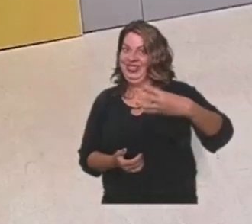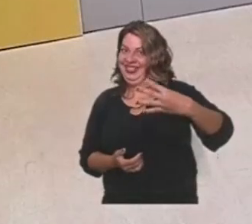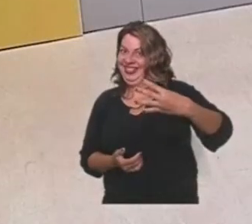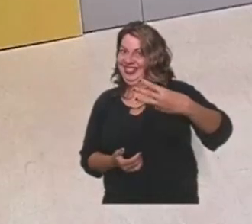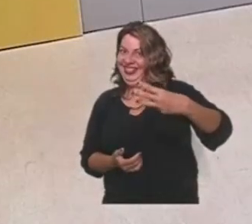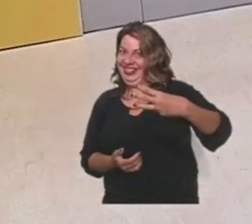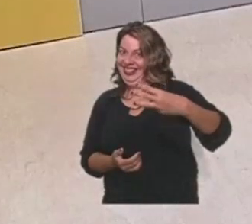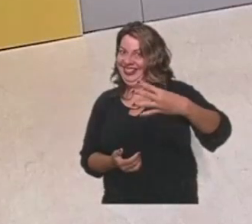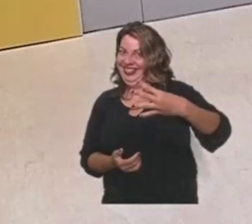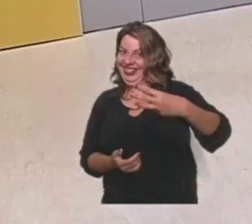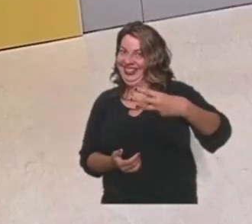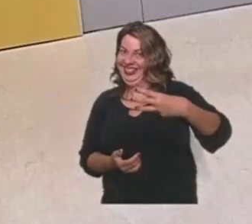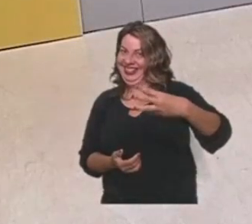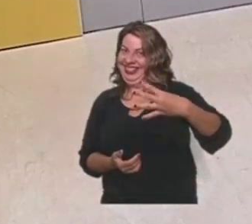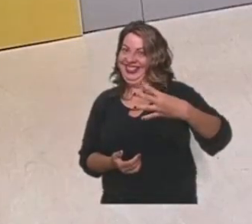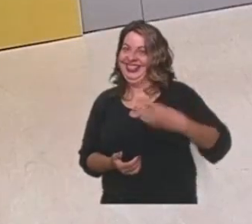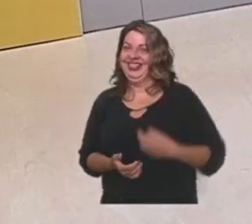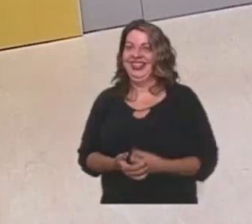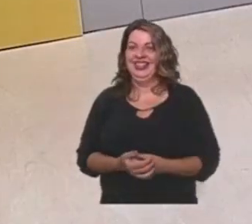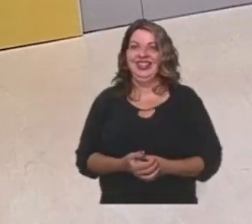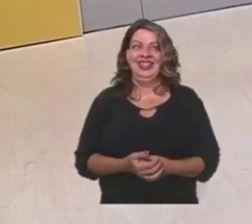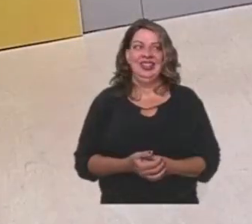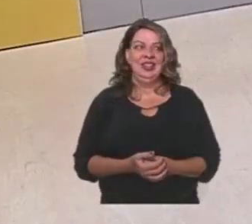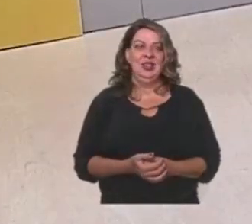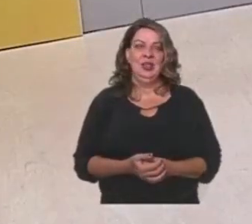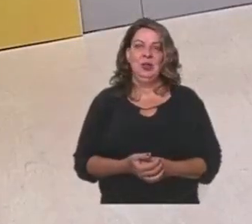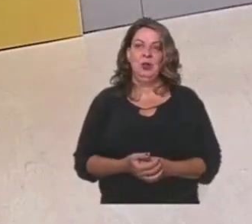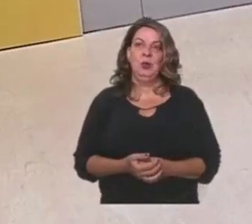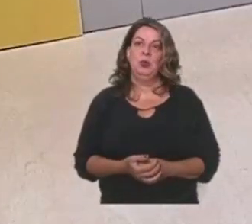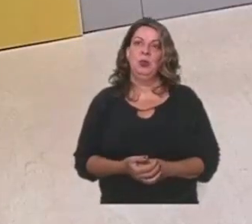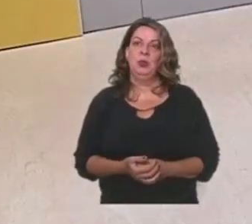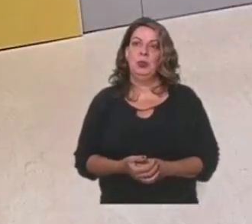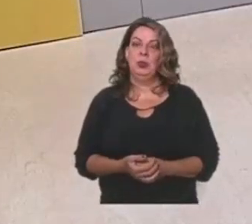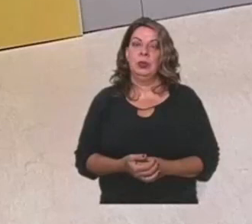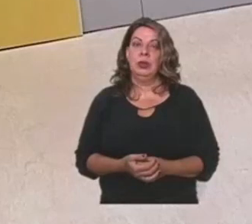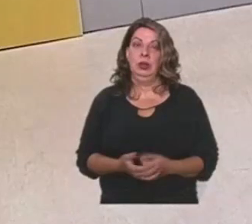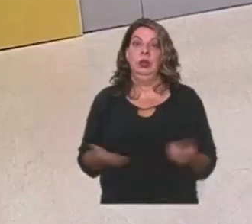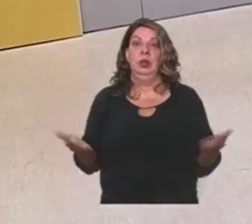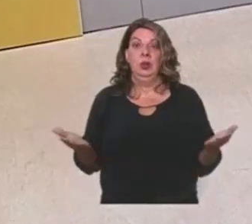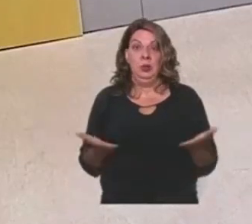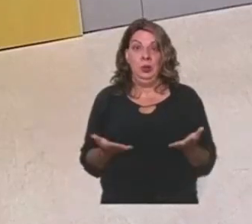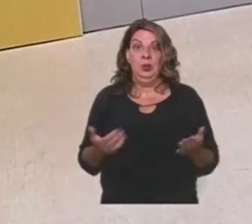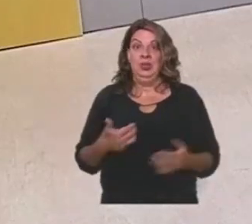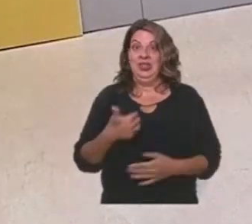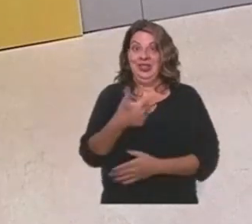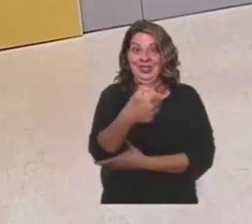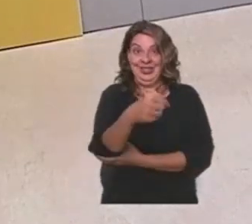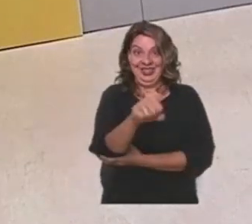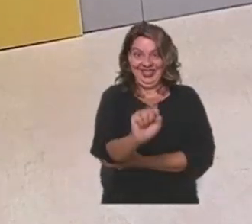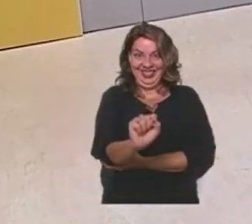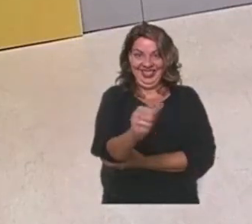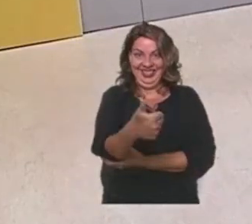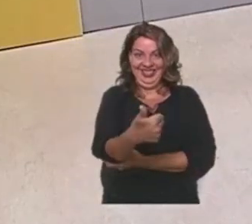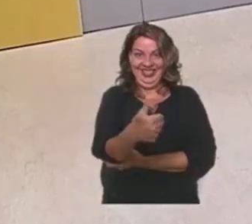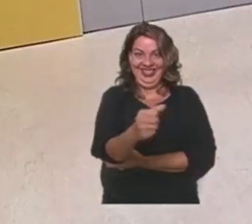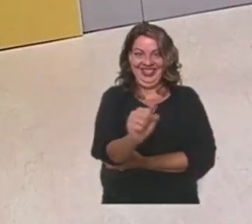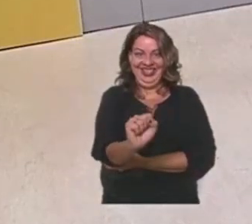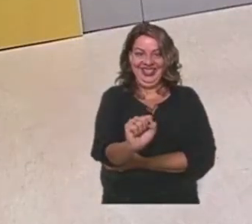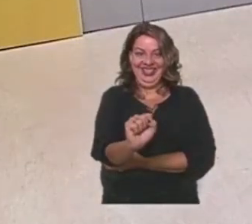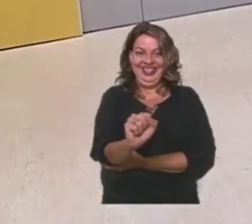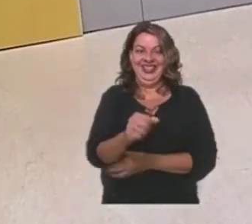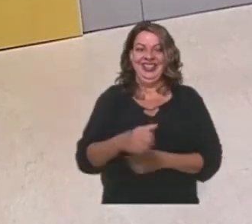34, 34, 34. Bolinha que sobe, você marca número 18,